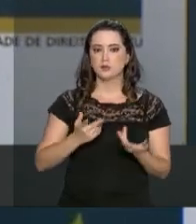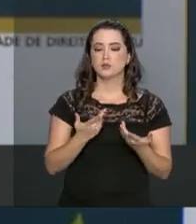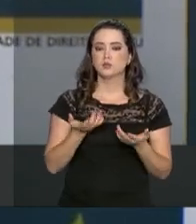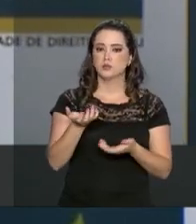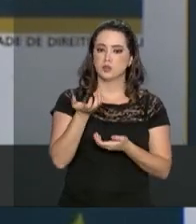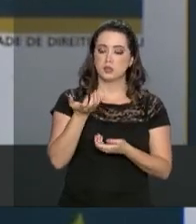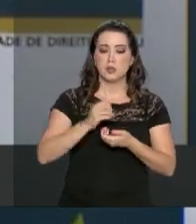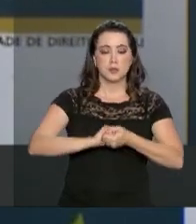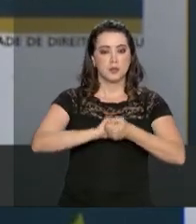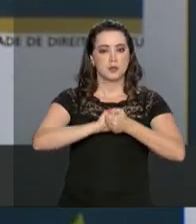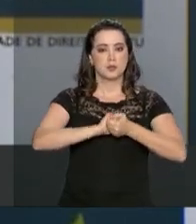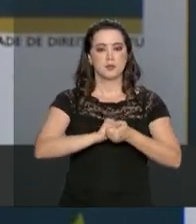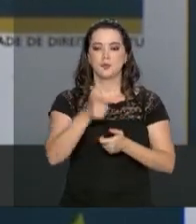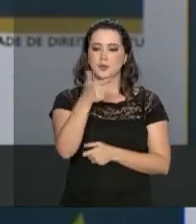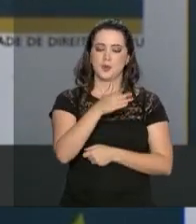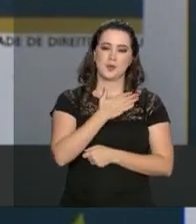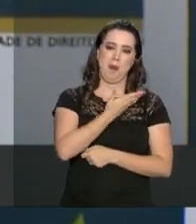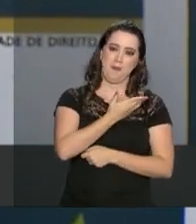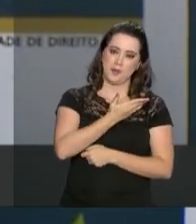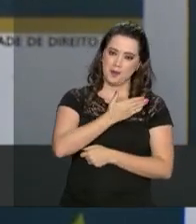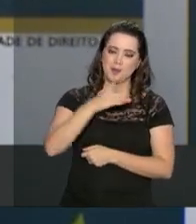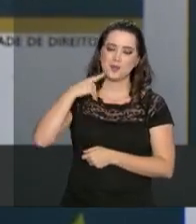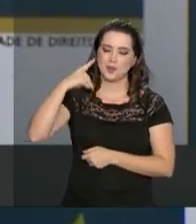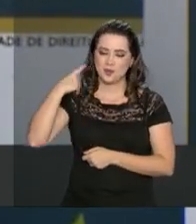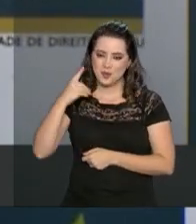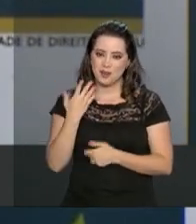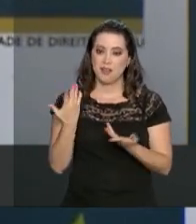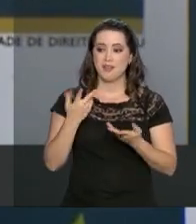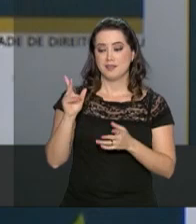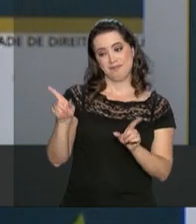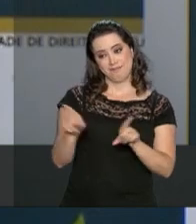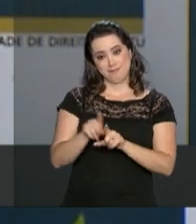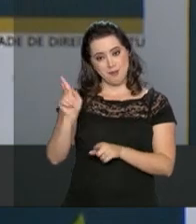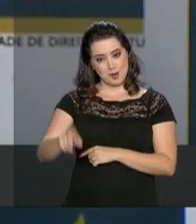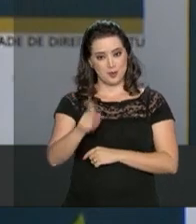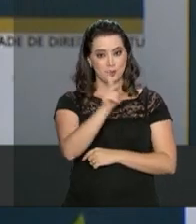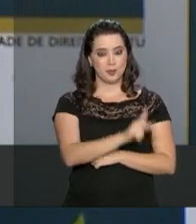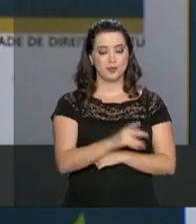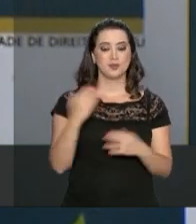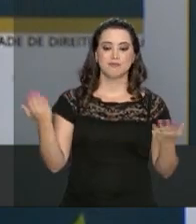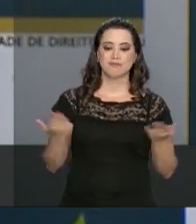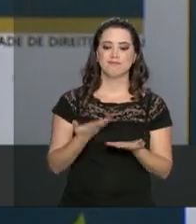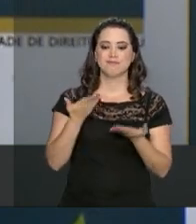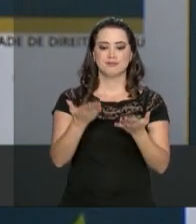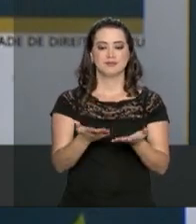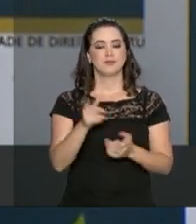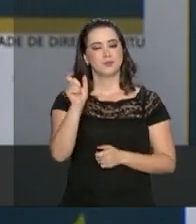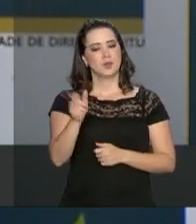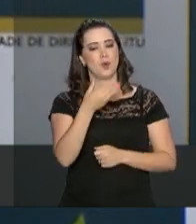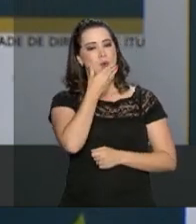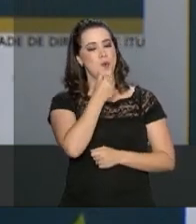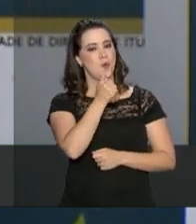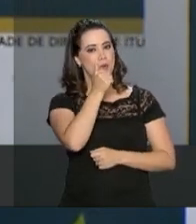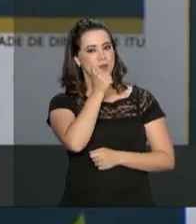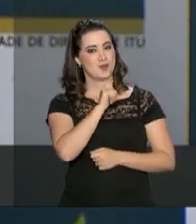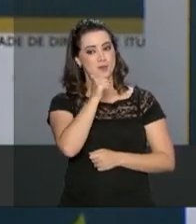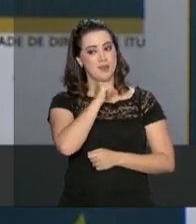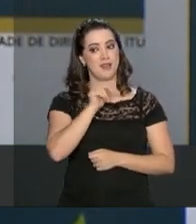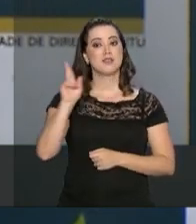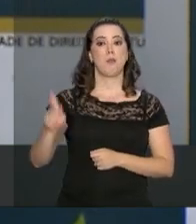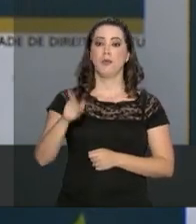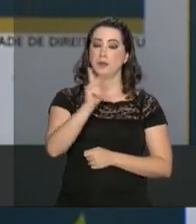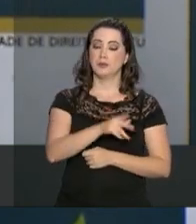cumprimento os demais, os colegas advogados, os professores eméritos, as senhoras e senhores